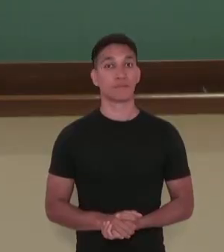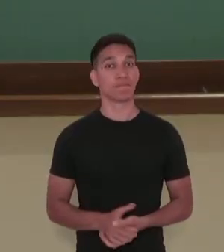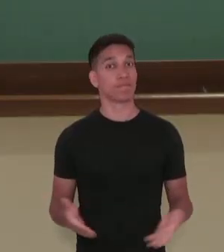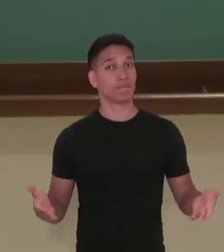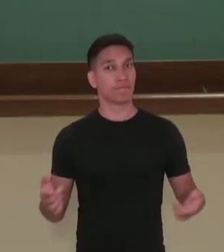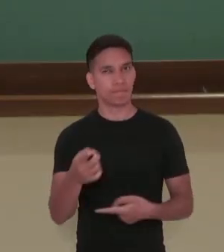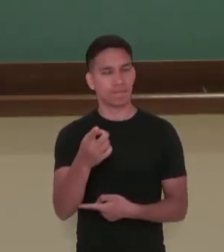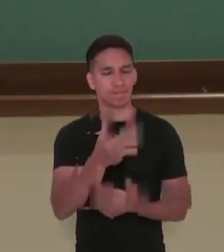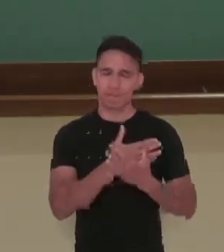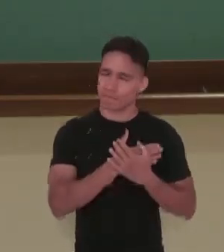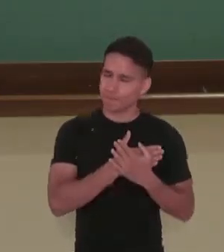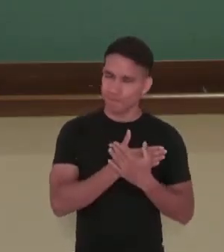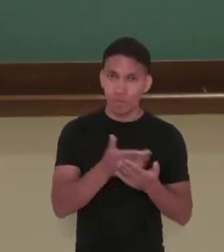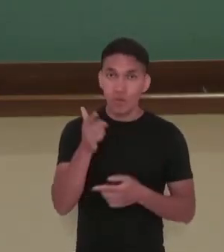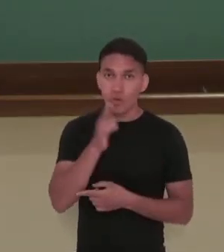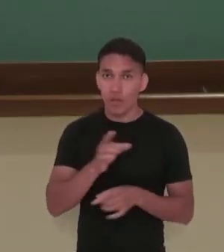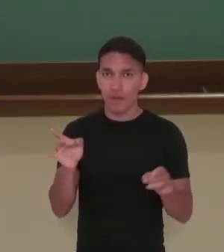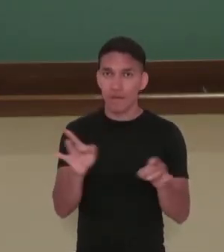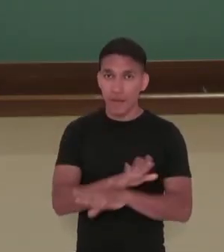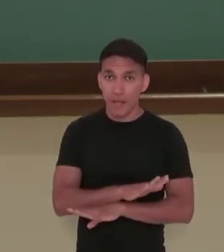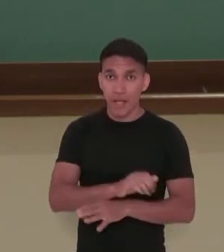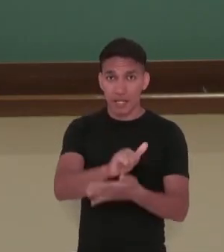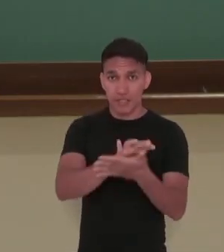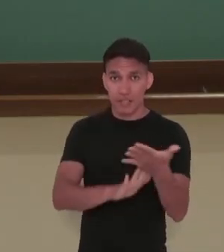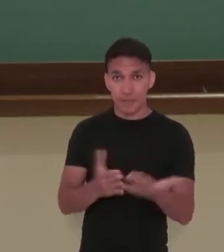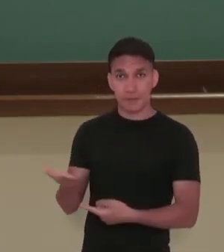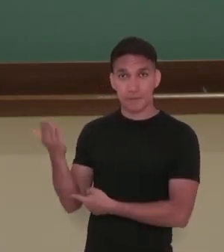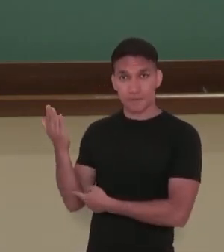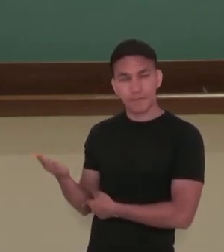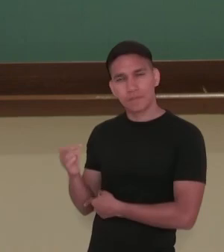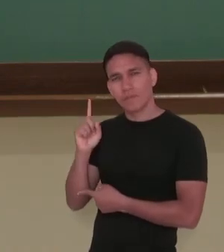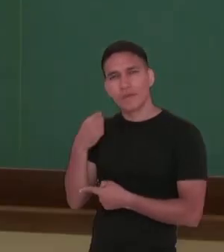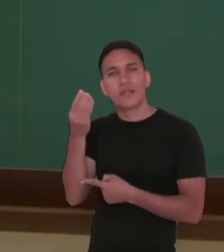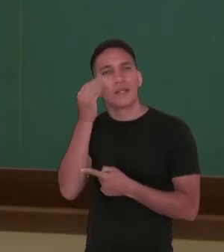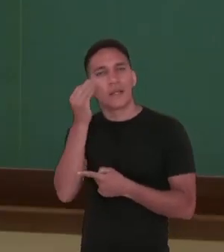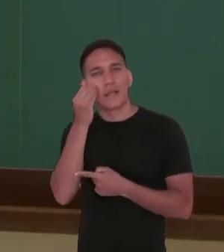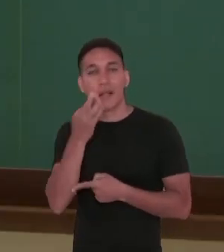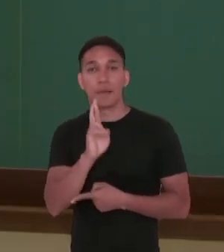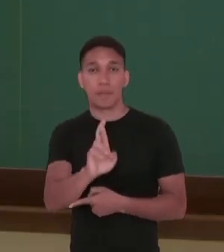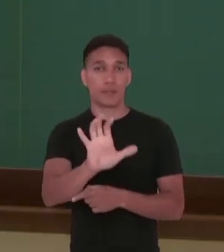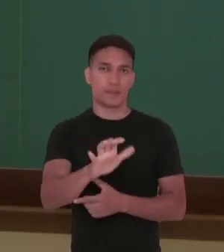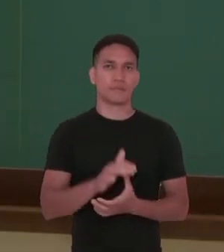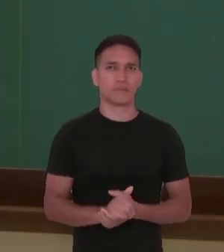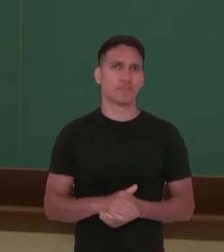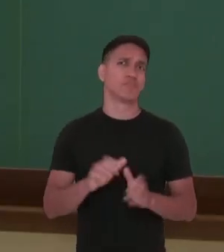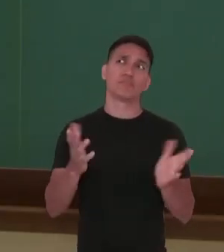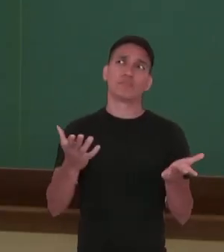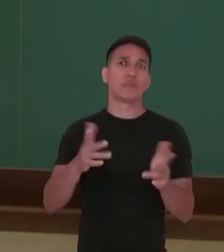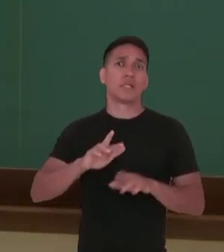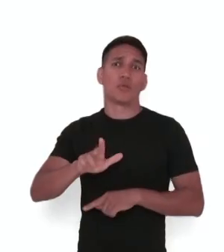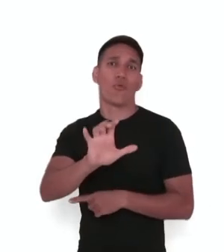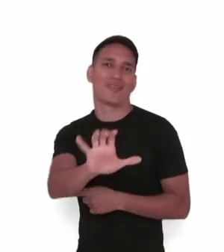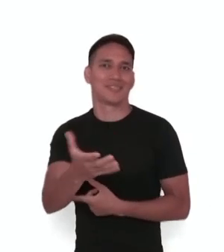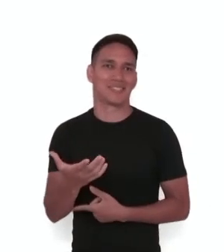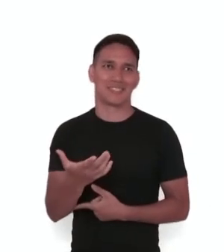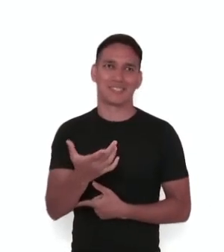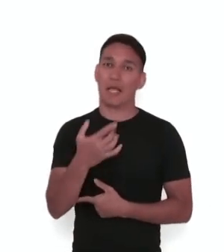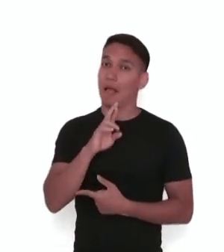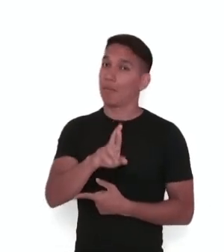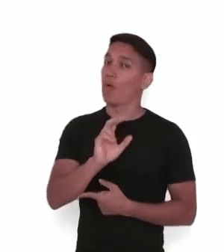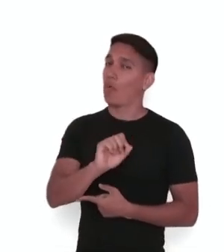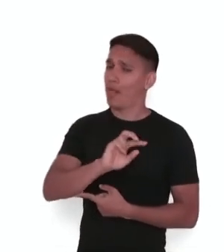Muito bem, minha querida e meu querido, fizeram a atividade? Vamos lá então para a resposta aí, ó. Sim, não, né? Não.